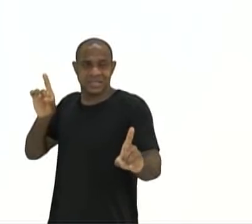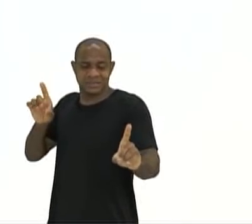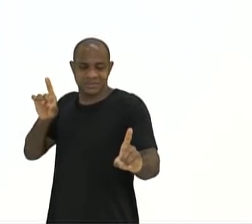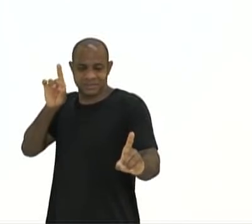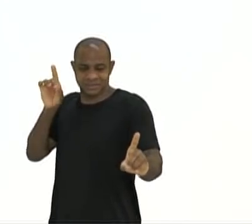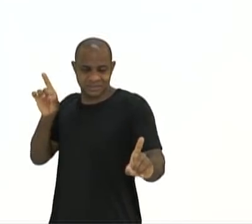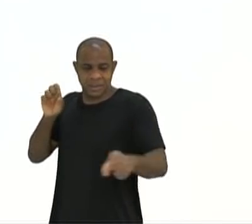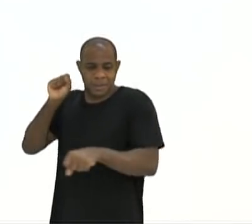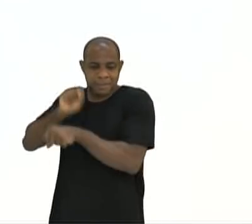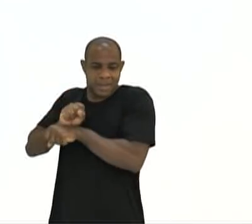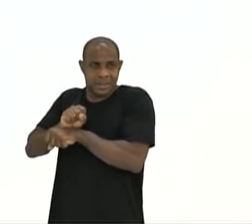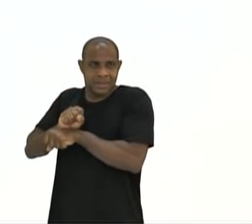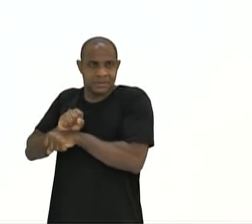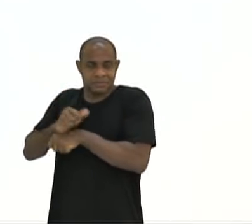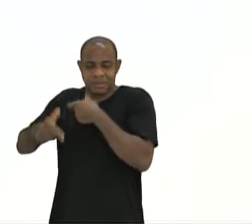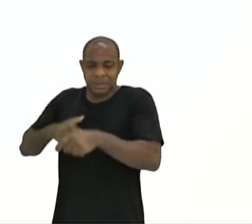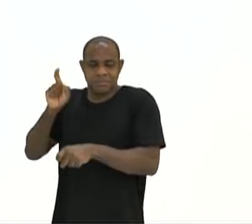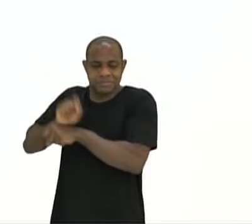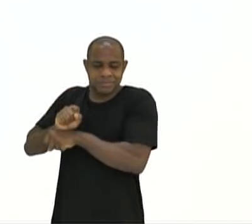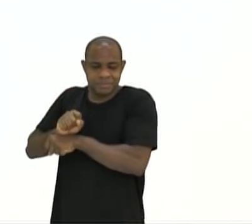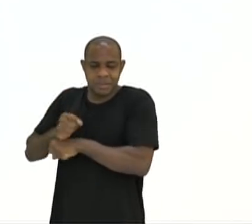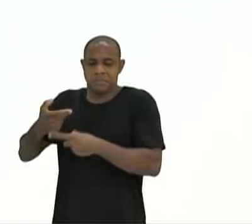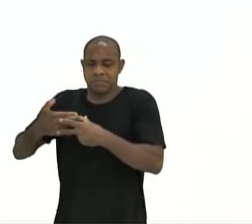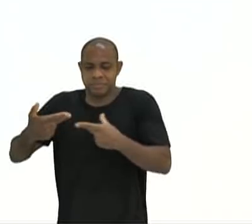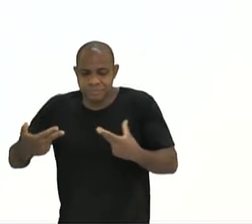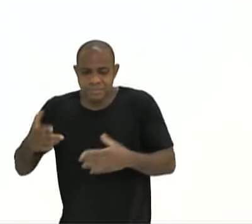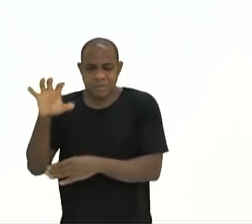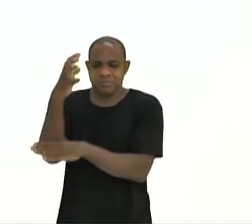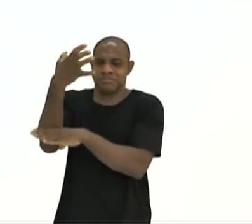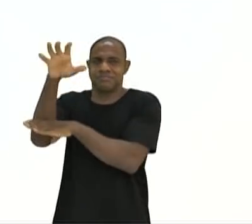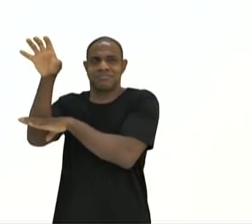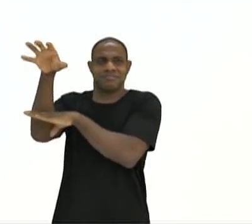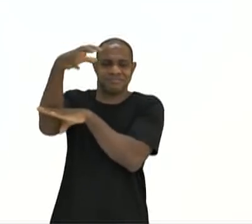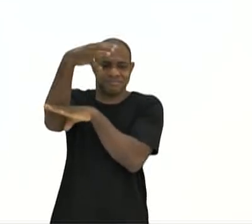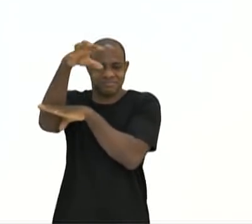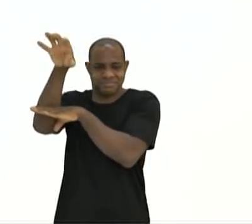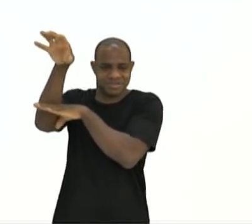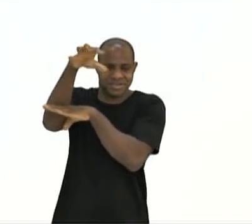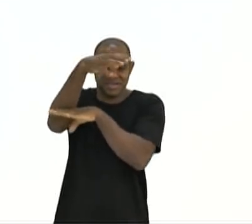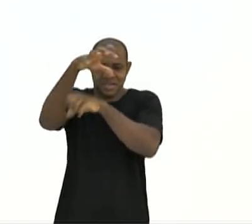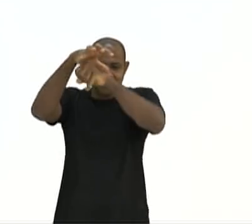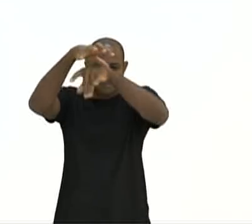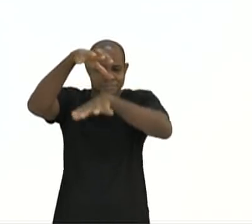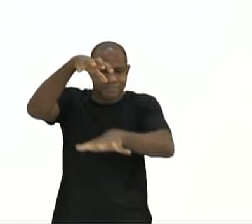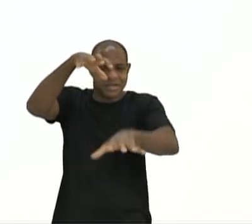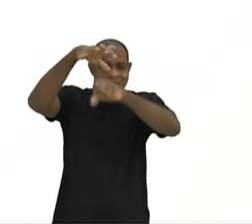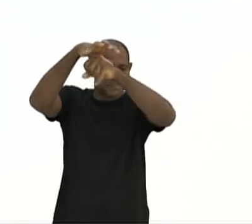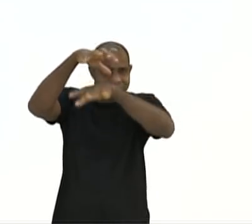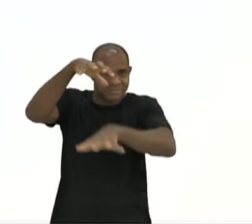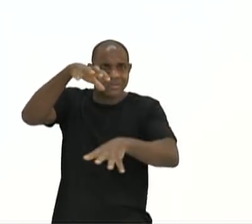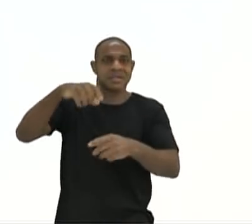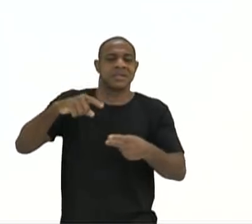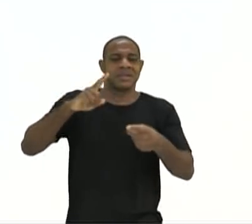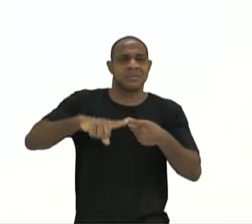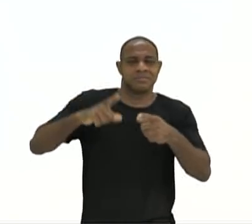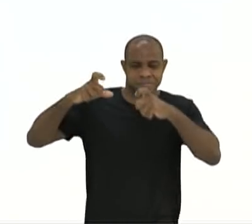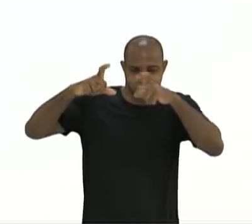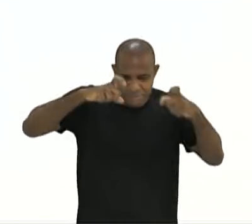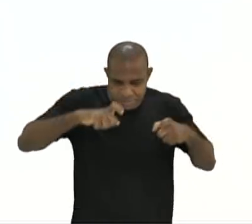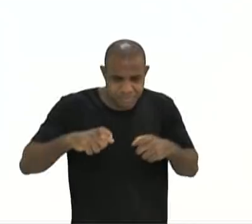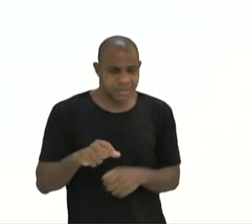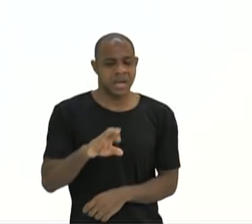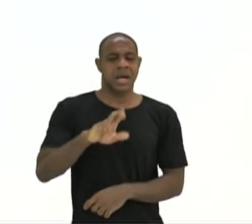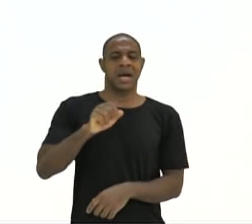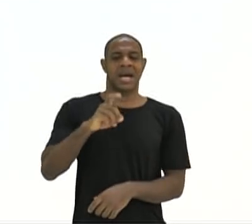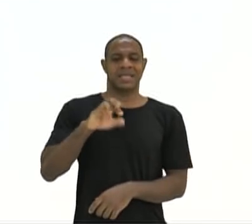refletida ou emitida por objetos ou elementos na superfície terrestre, por meio de equipamentos fotográficos,